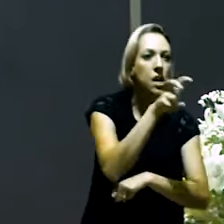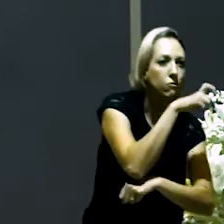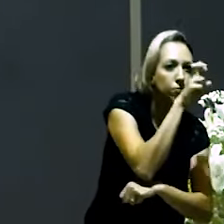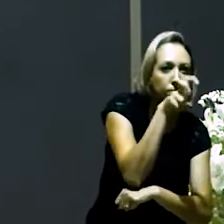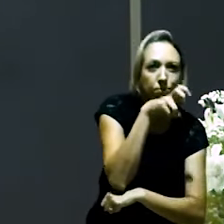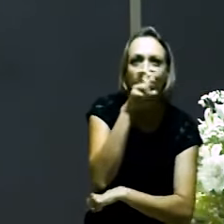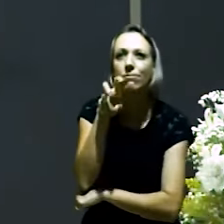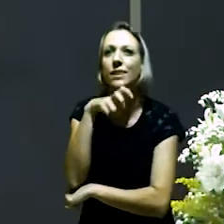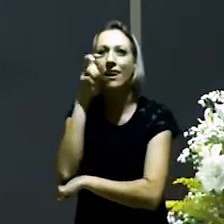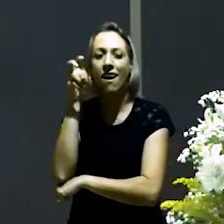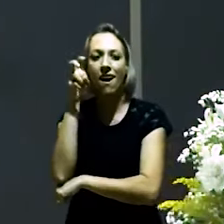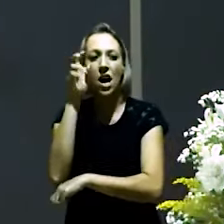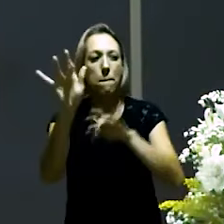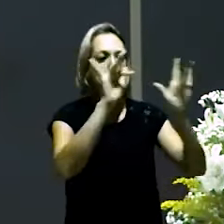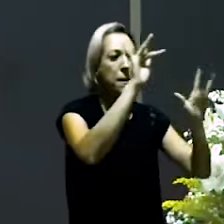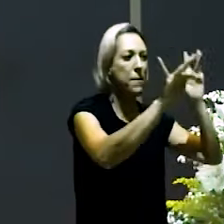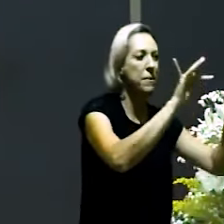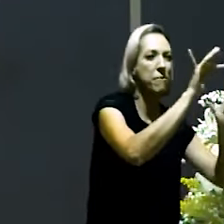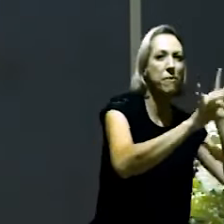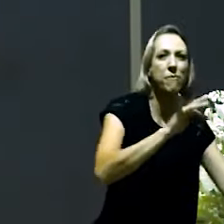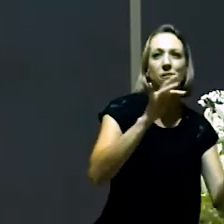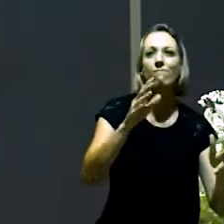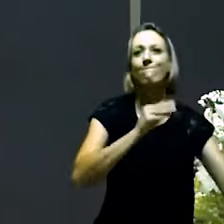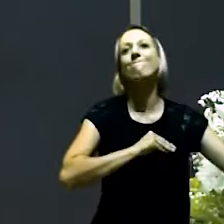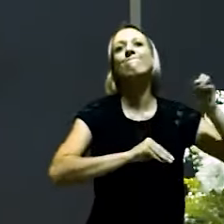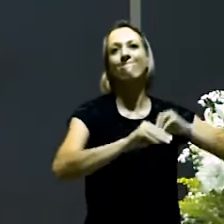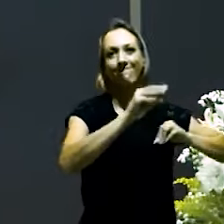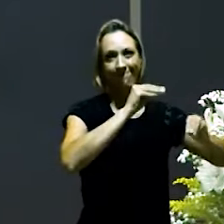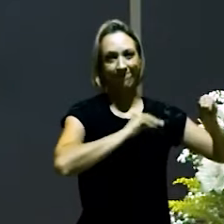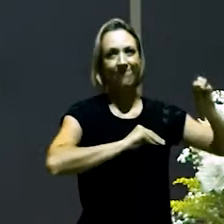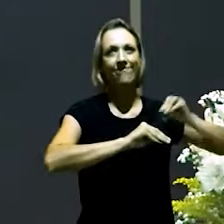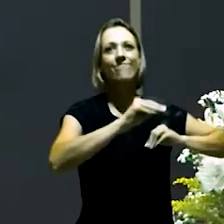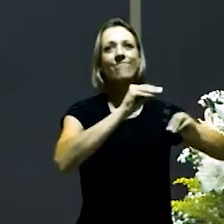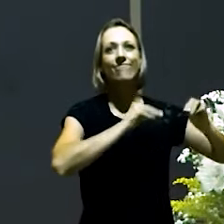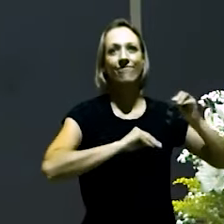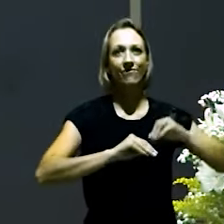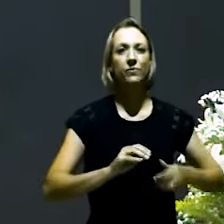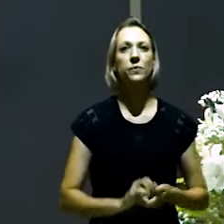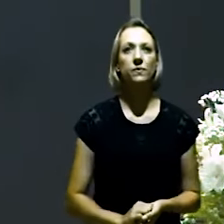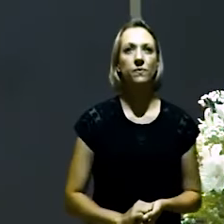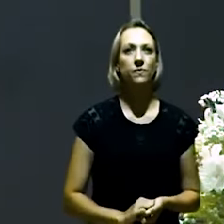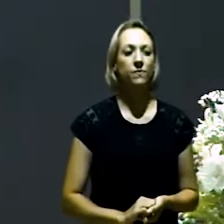porém inimizade entre você e a mulher, entre a tua semente e a